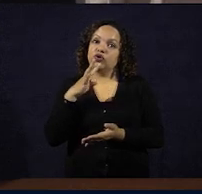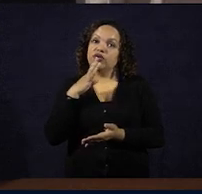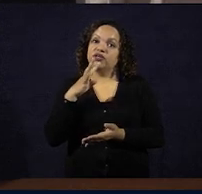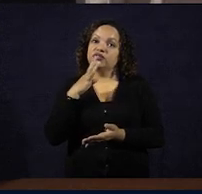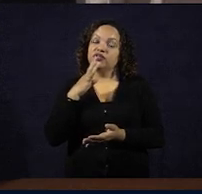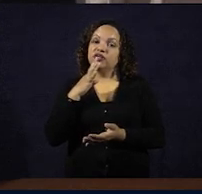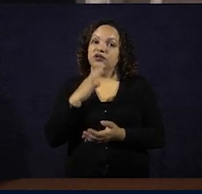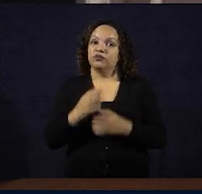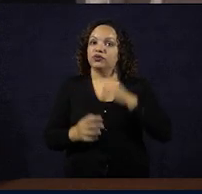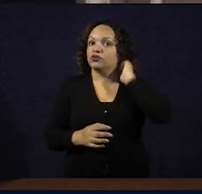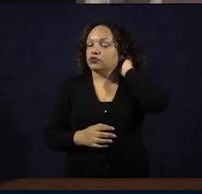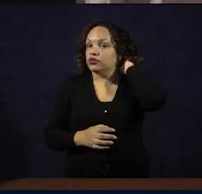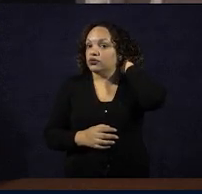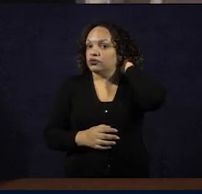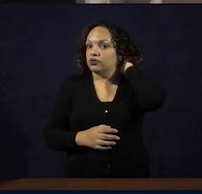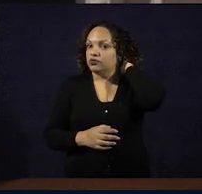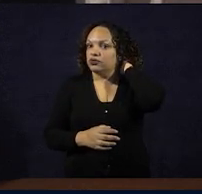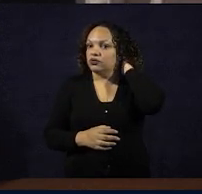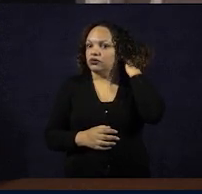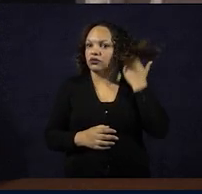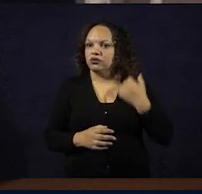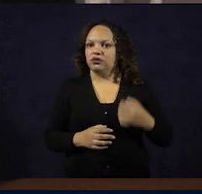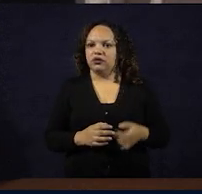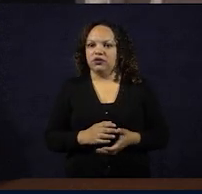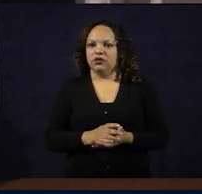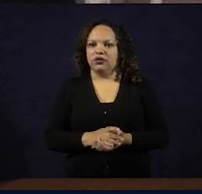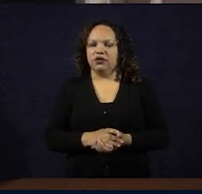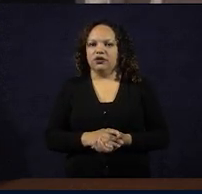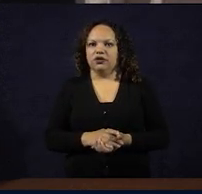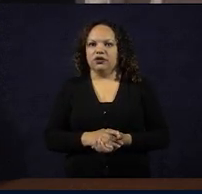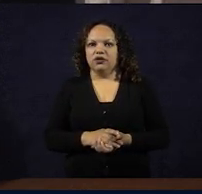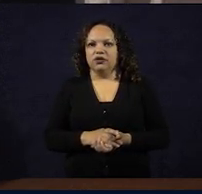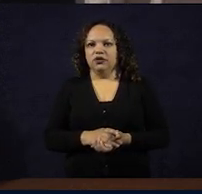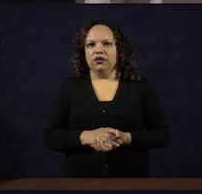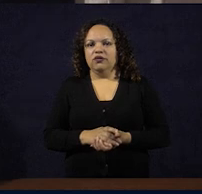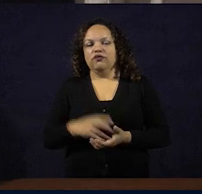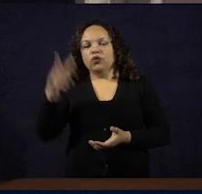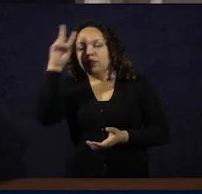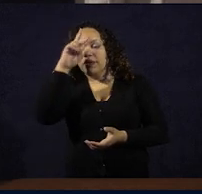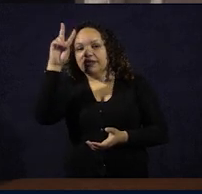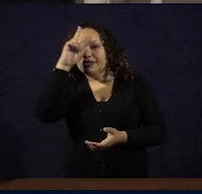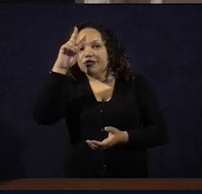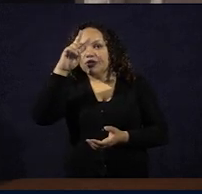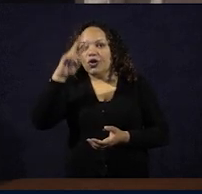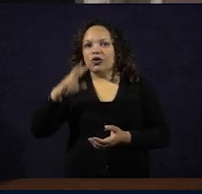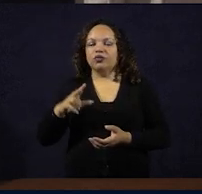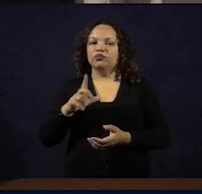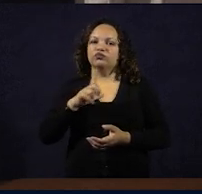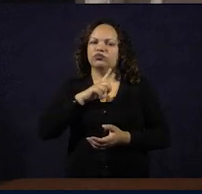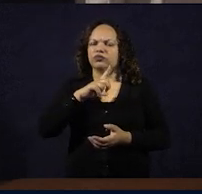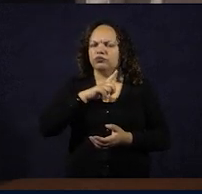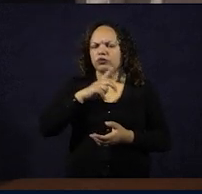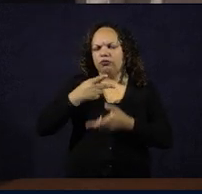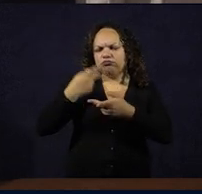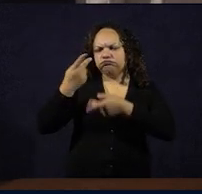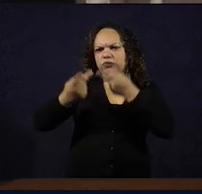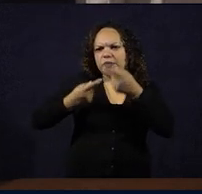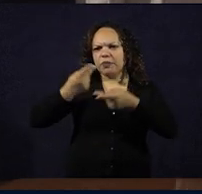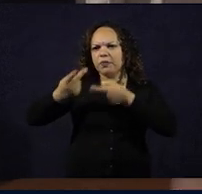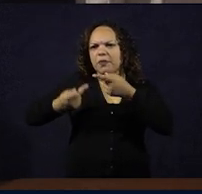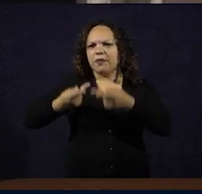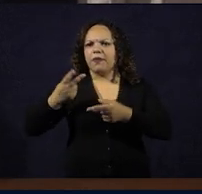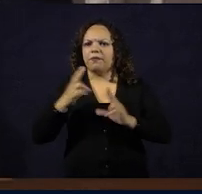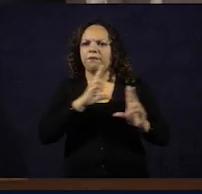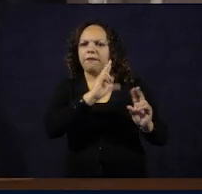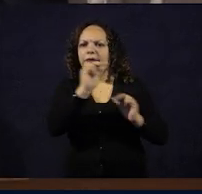contei uma história de uma de um de uma outra um outro grupo grupo simpar da vamos tá fazendo o ipeu da vamos ele